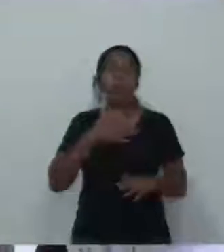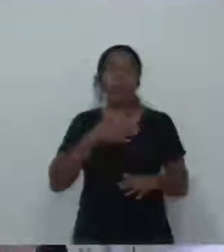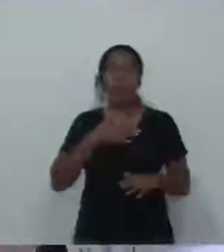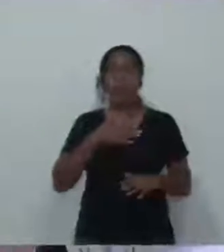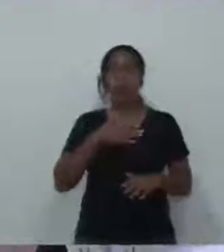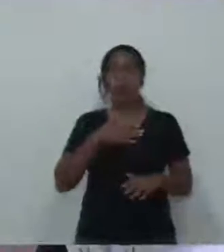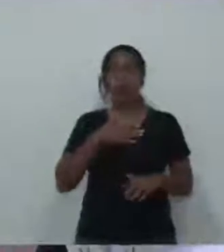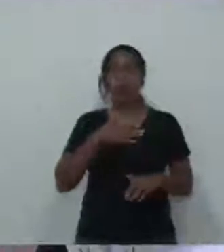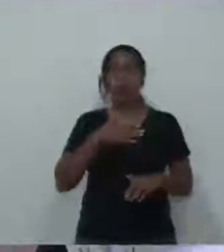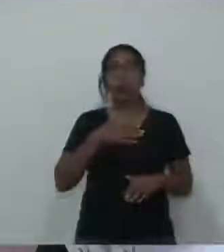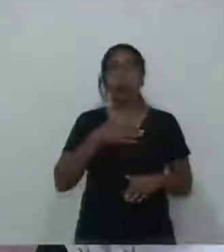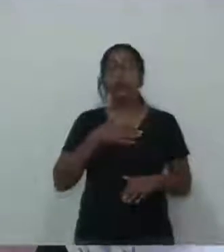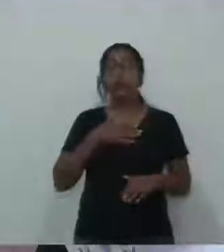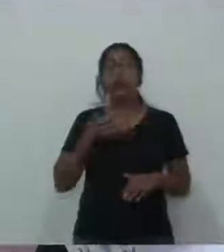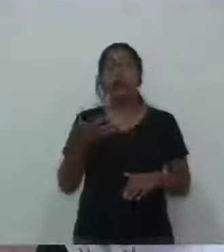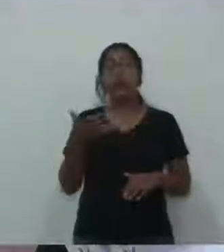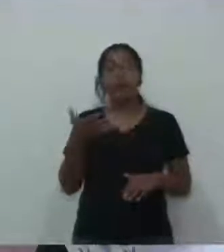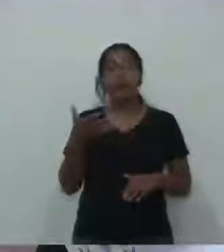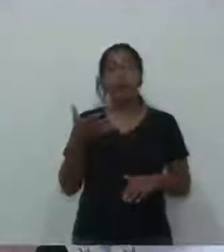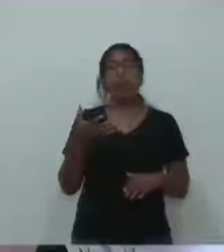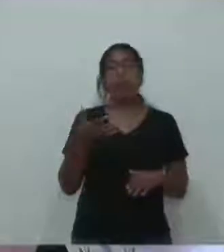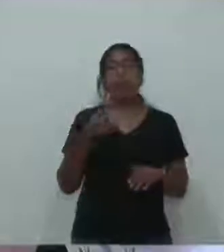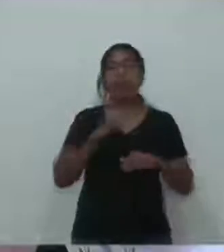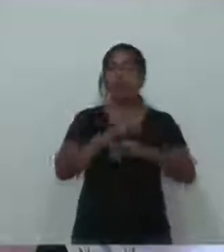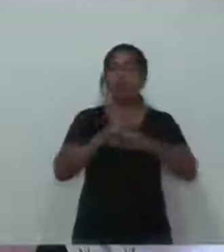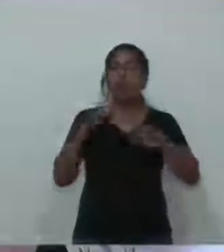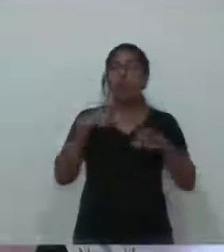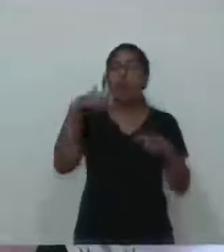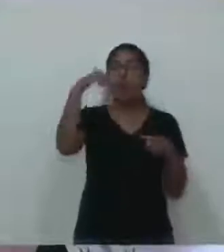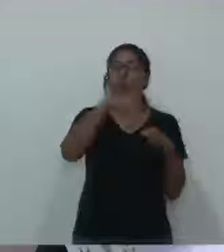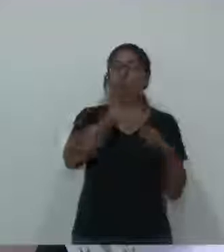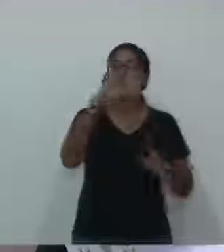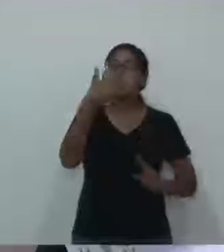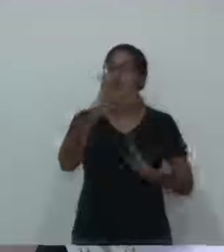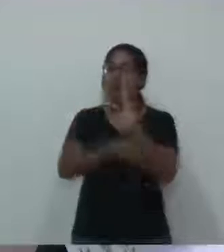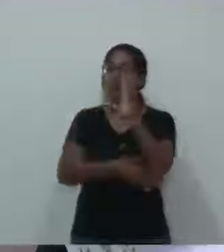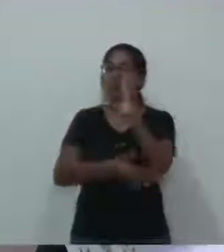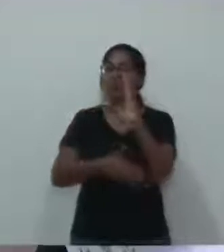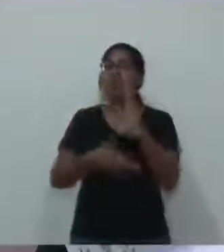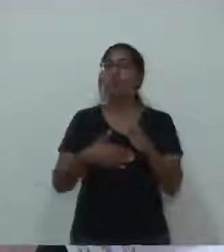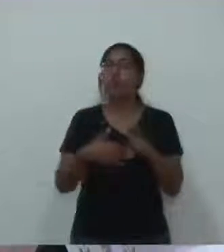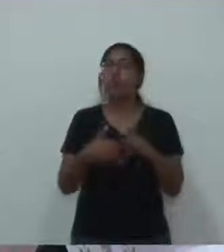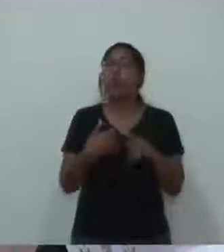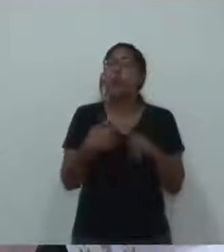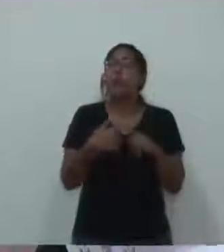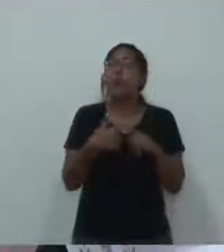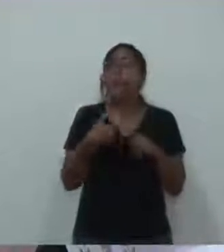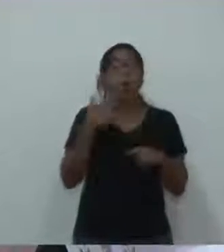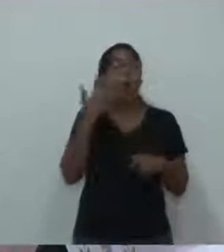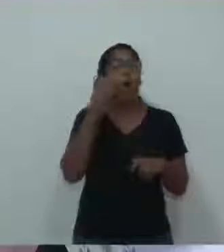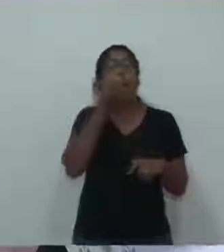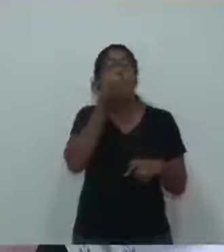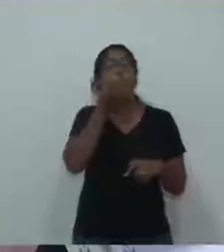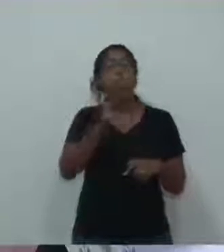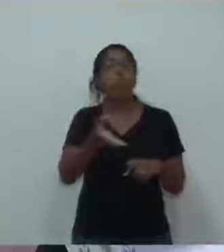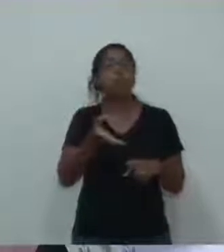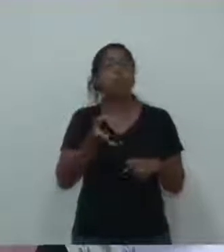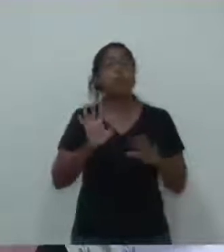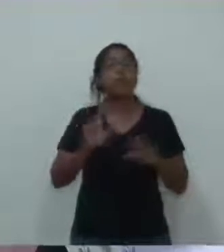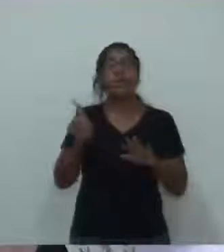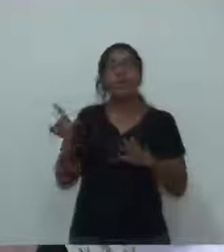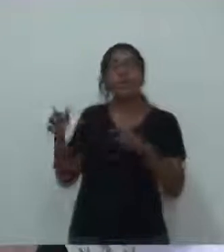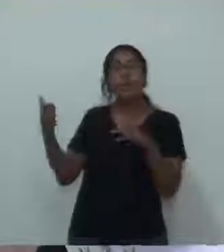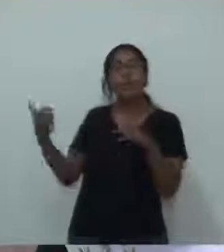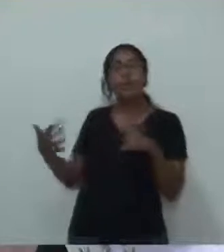antemão, quero deixar claro que estarei votando favoravelmente a emenda, porque também acho que no mérito ela é boa, mas faço a mesma ressalva que o Marquinhos